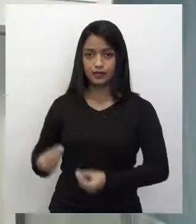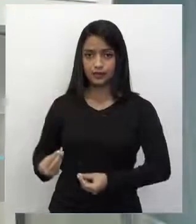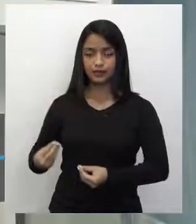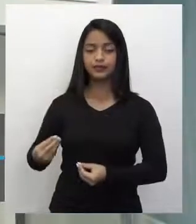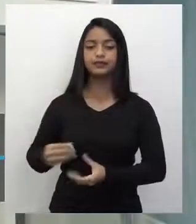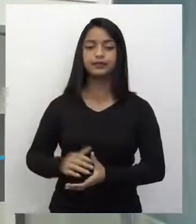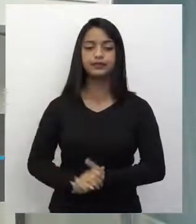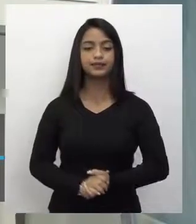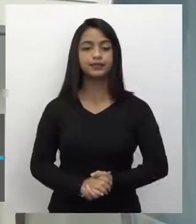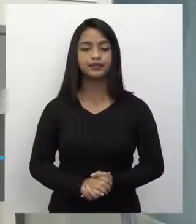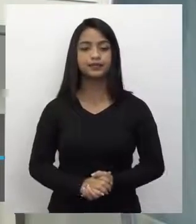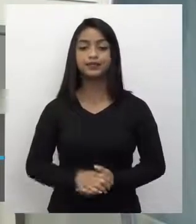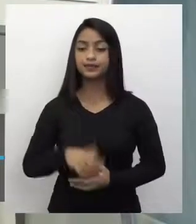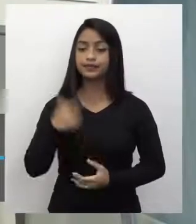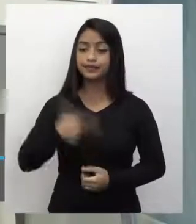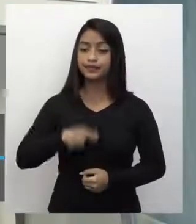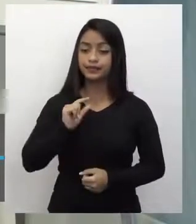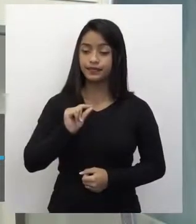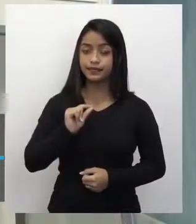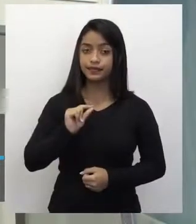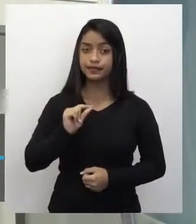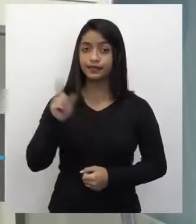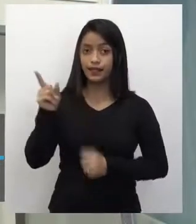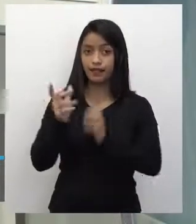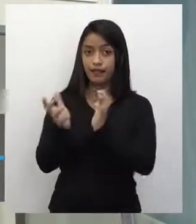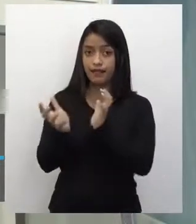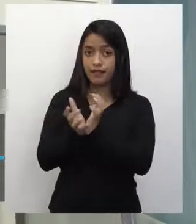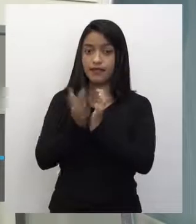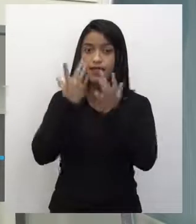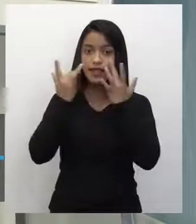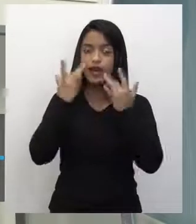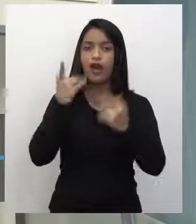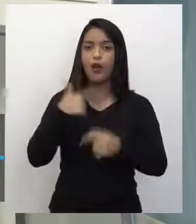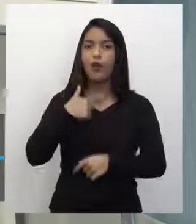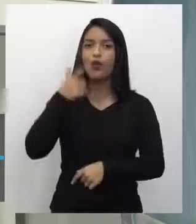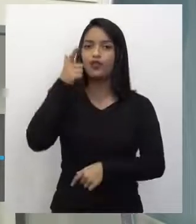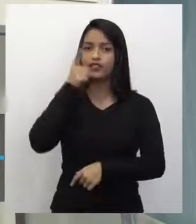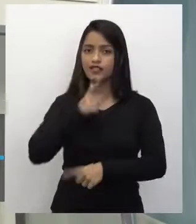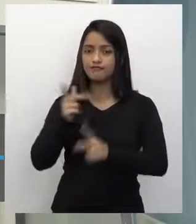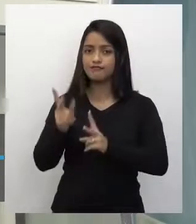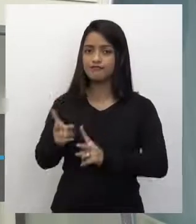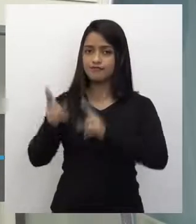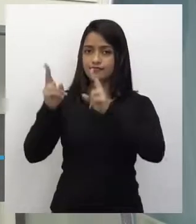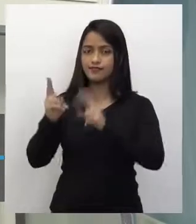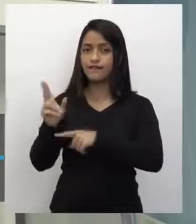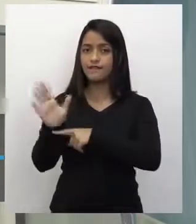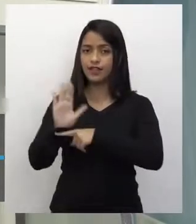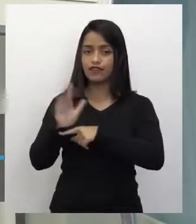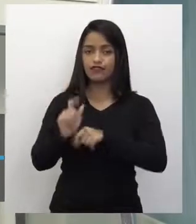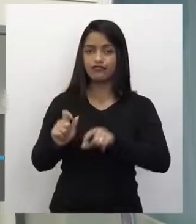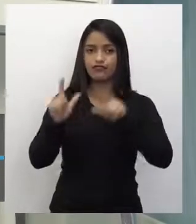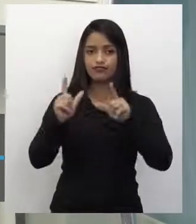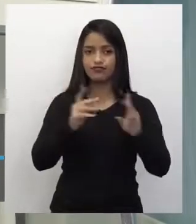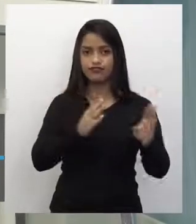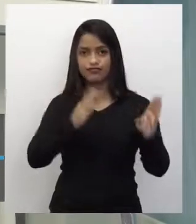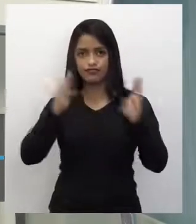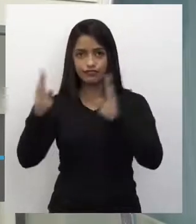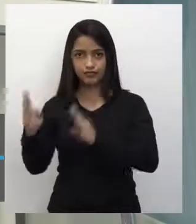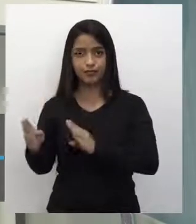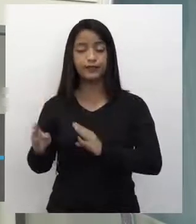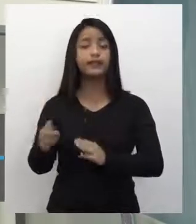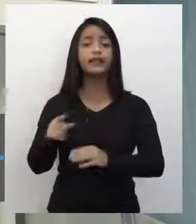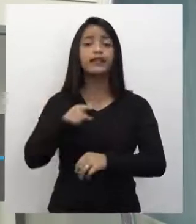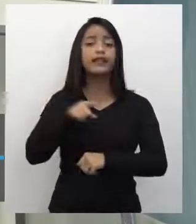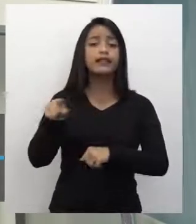Contadas. O da TESPES, turma, eu consegui trazer um pedacinho para a gente assistir. E eles fazem um